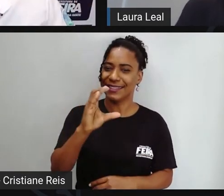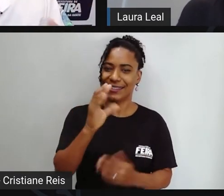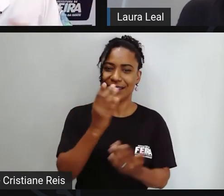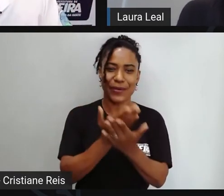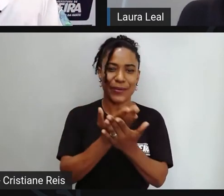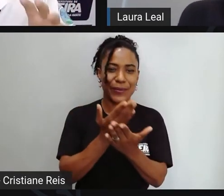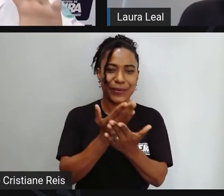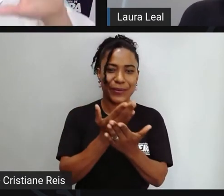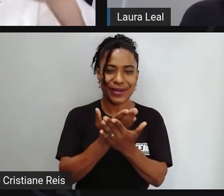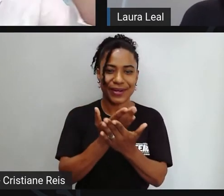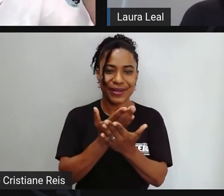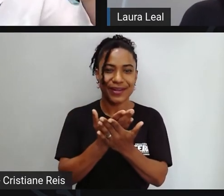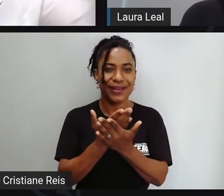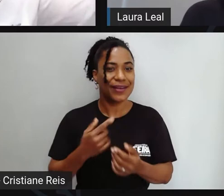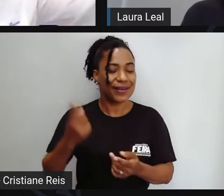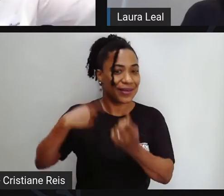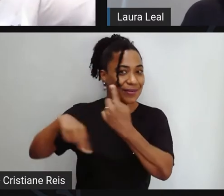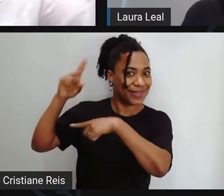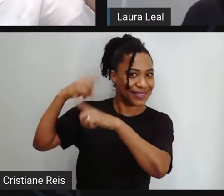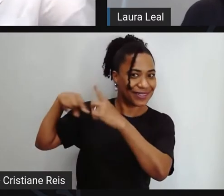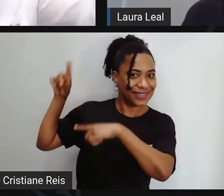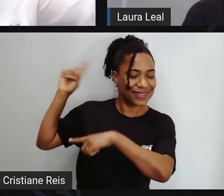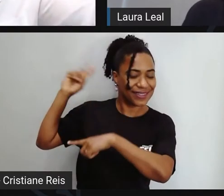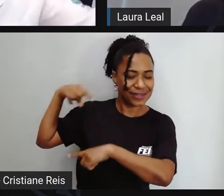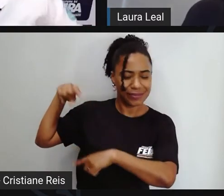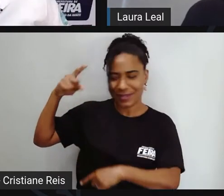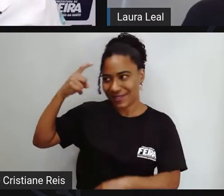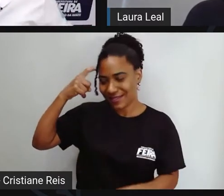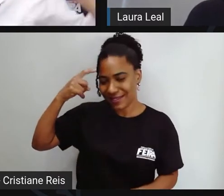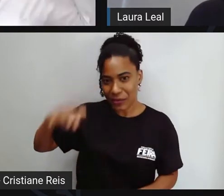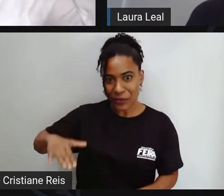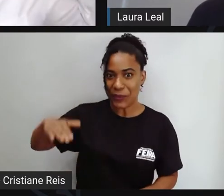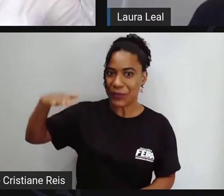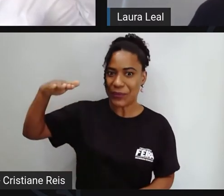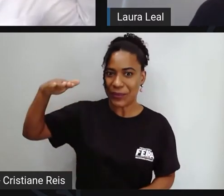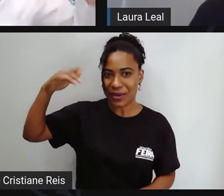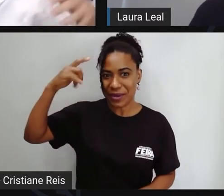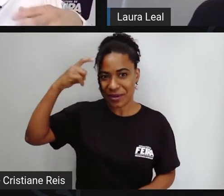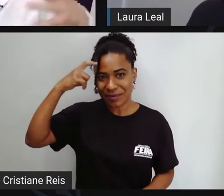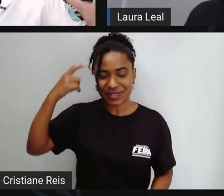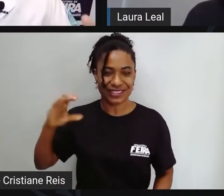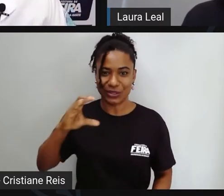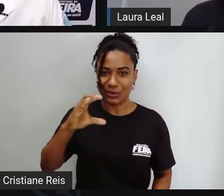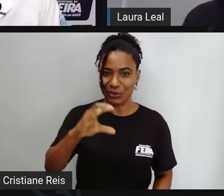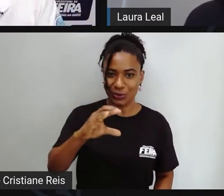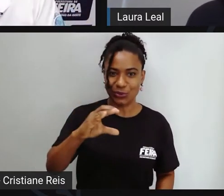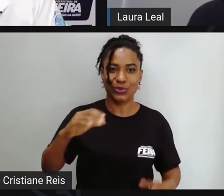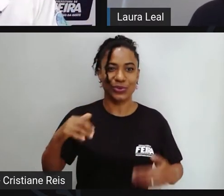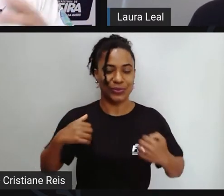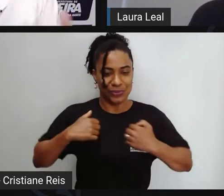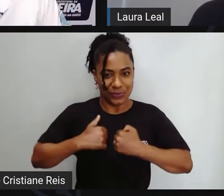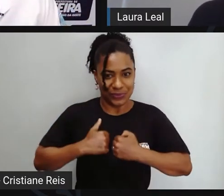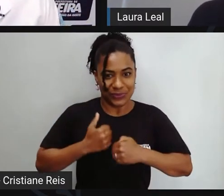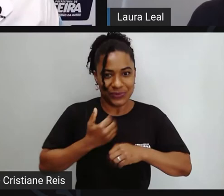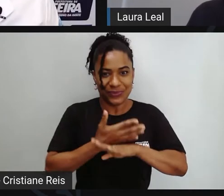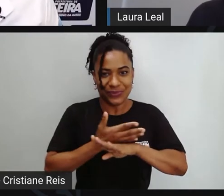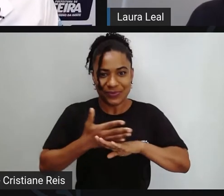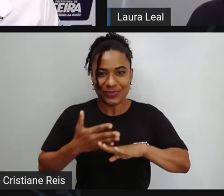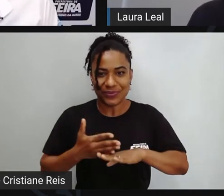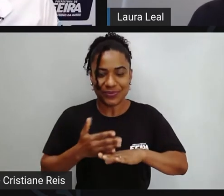gente, quando é mais novo, a gente tem uma figura mística, né? O cientista de jaleco branco num laboratório, né? Como é que você